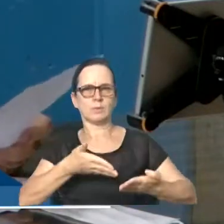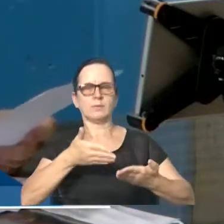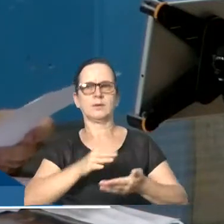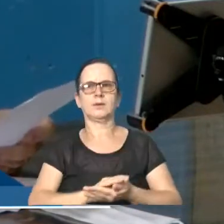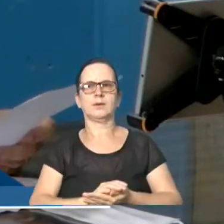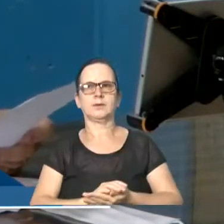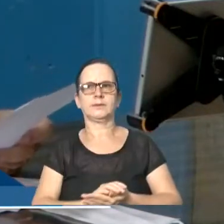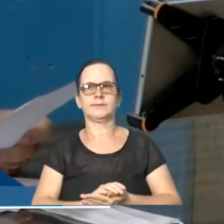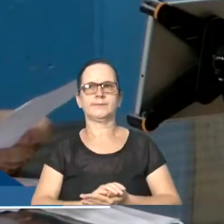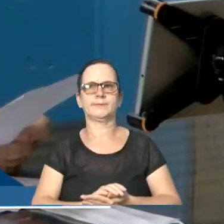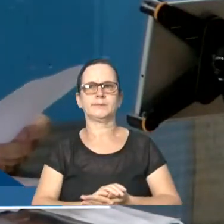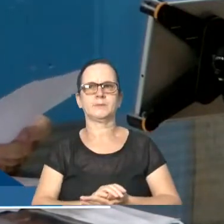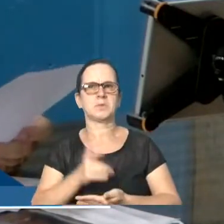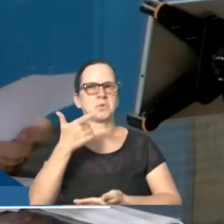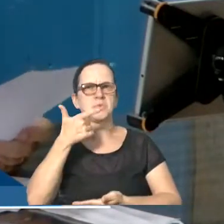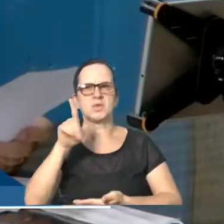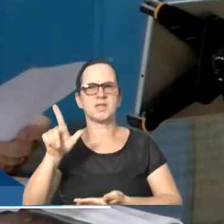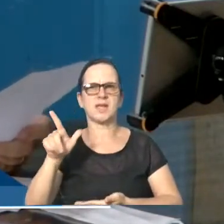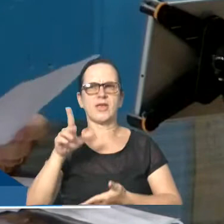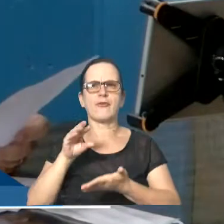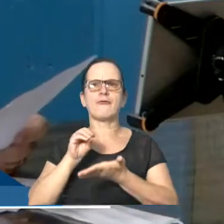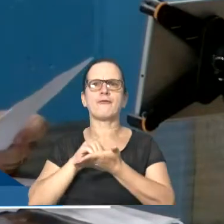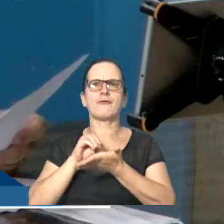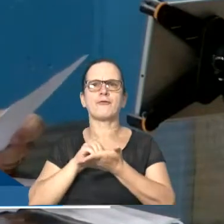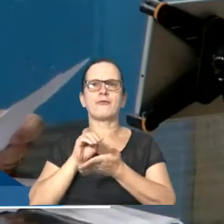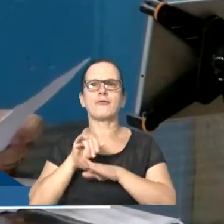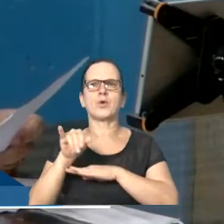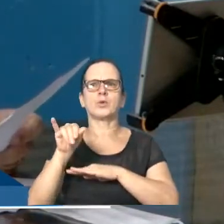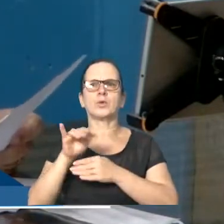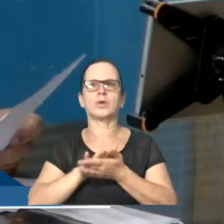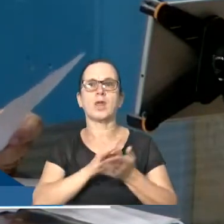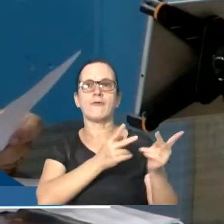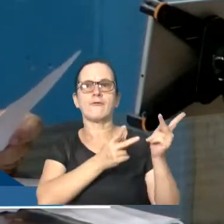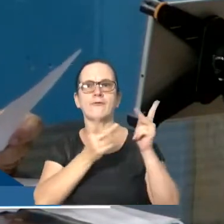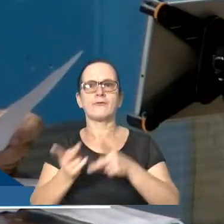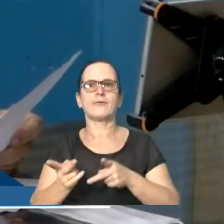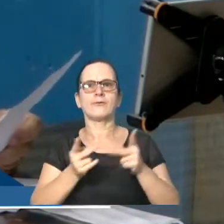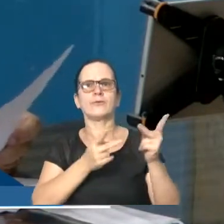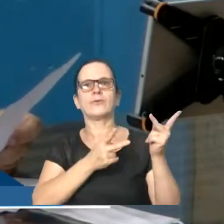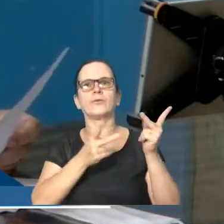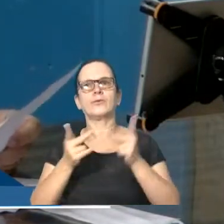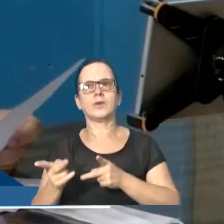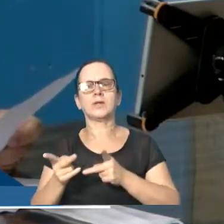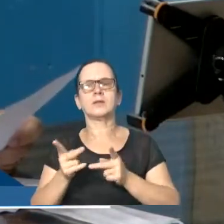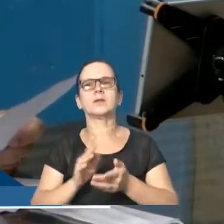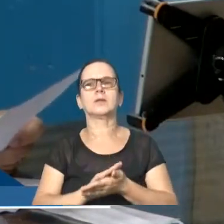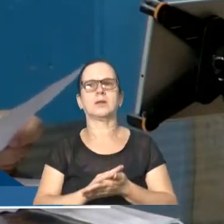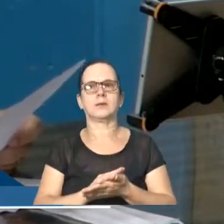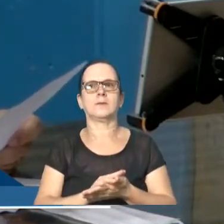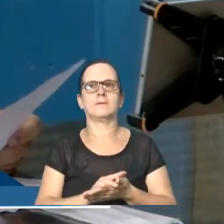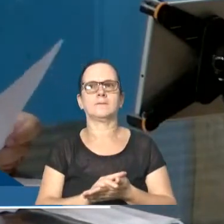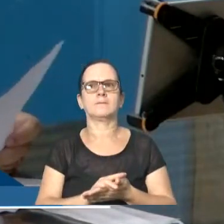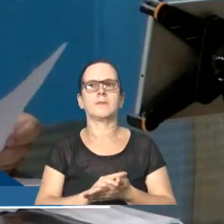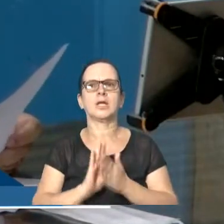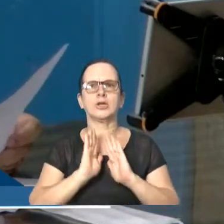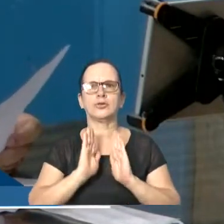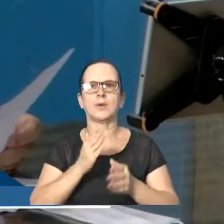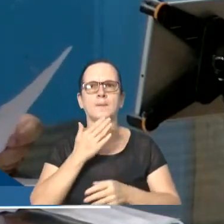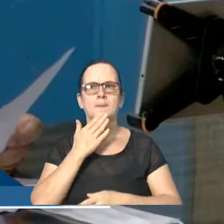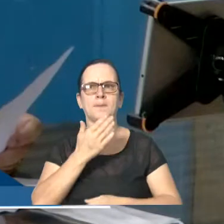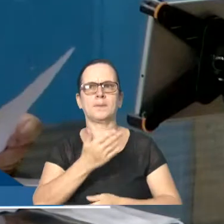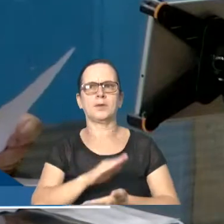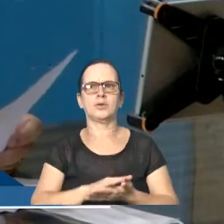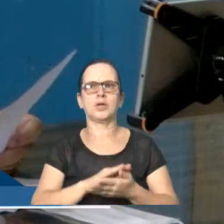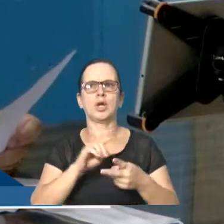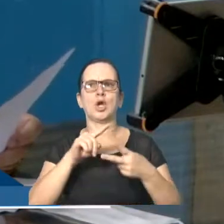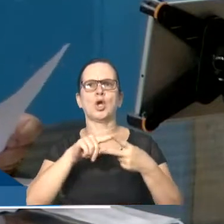tiveram, não sei se estão cientes, que a gente vai visitar essas unidades. Quero que já pedi, presidente,